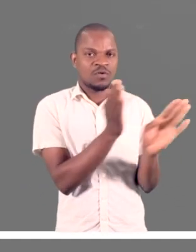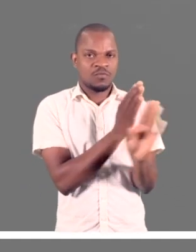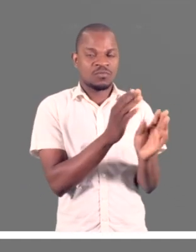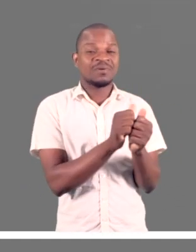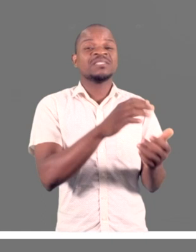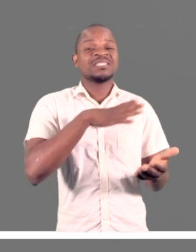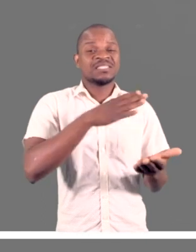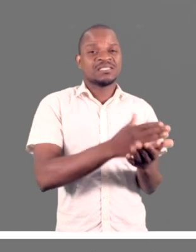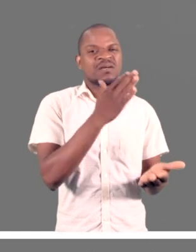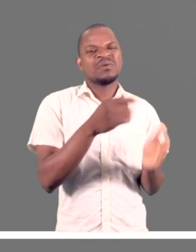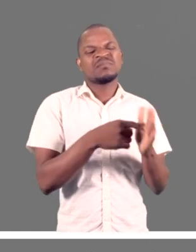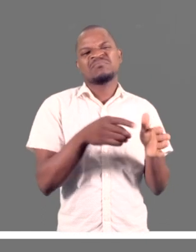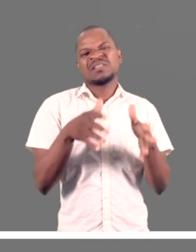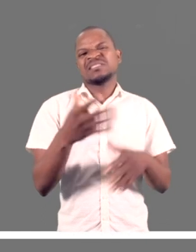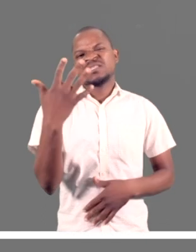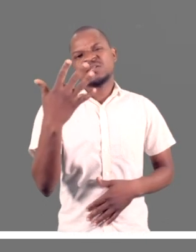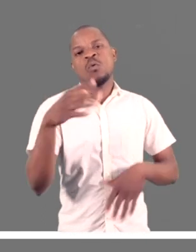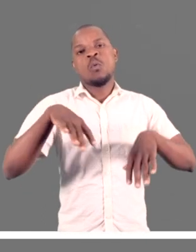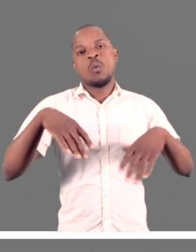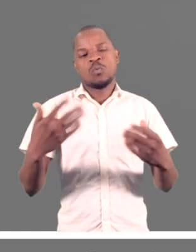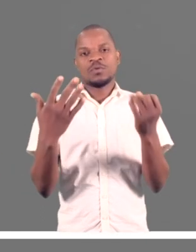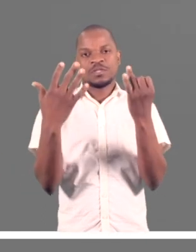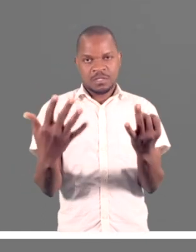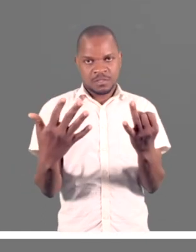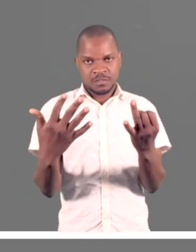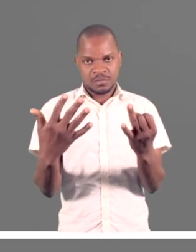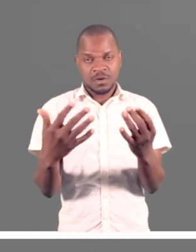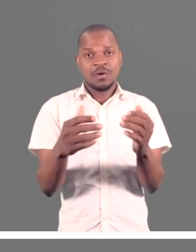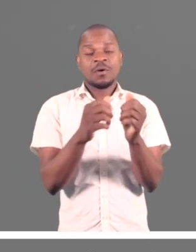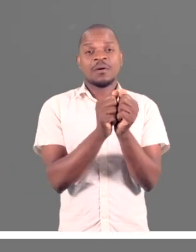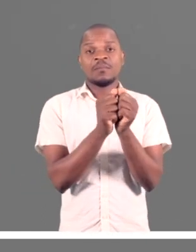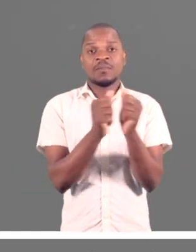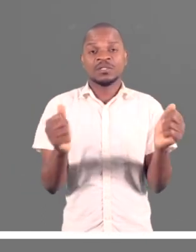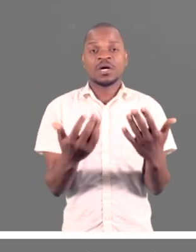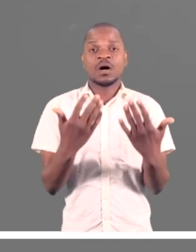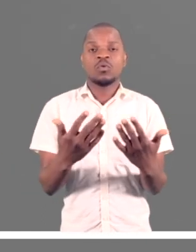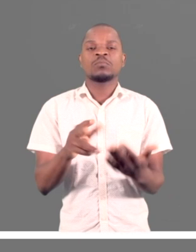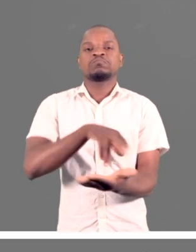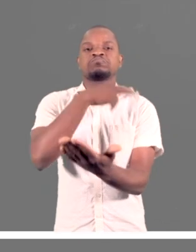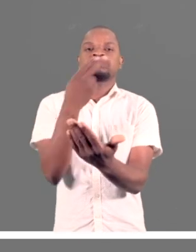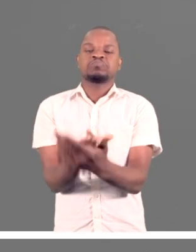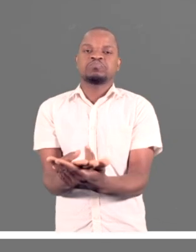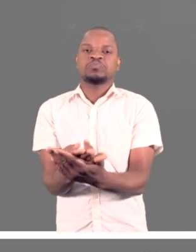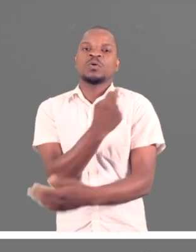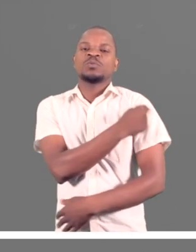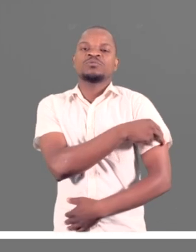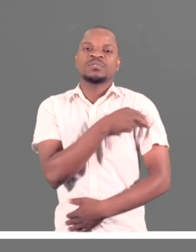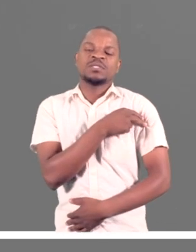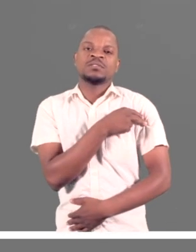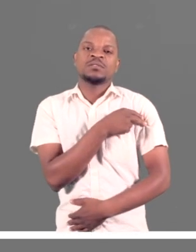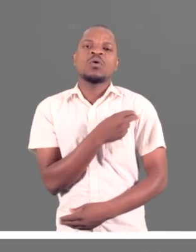algum exame ué a internet uma criança a 5ª ou 7ª classe que tem exame nesses períodos